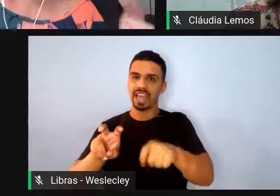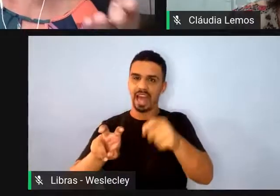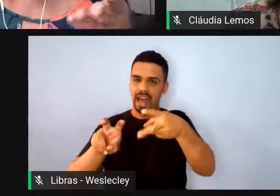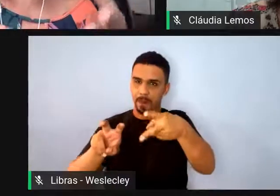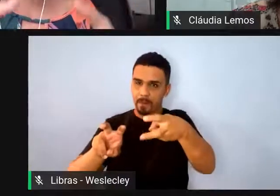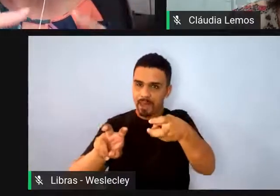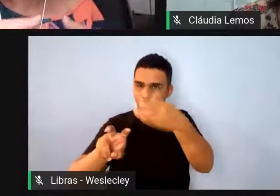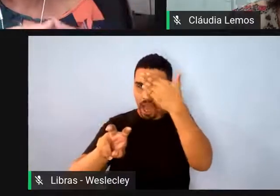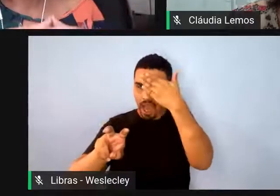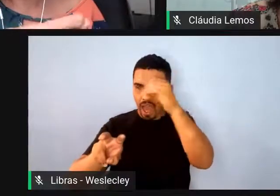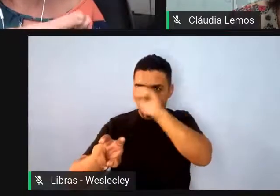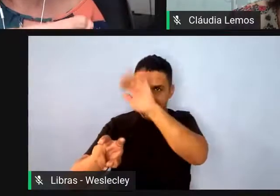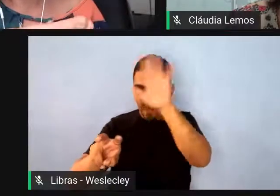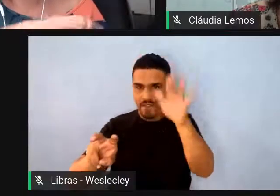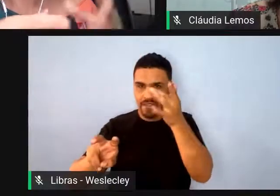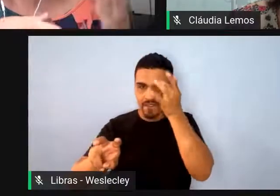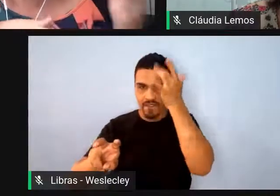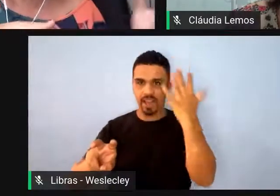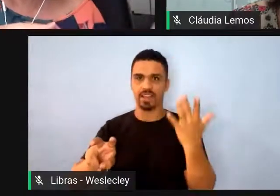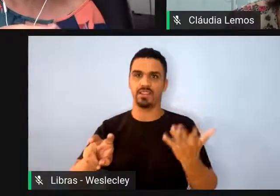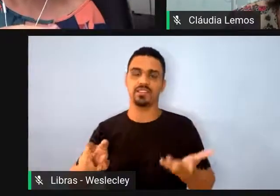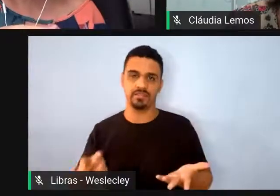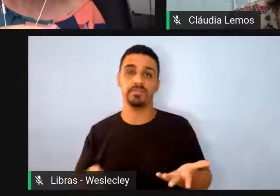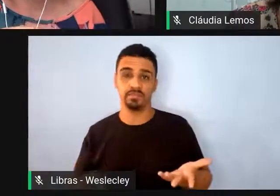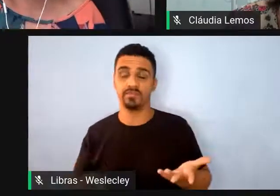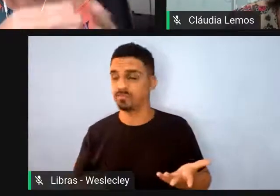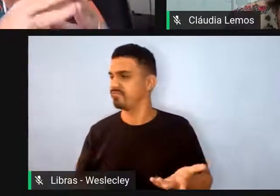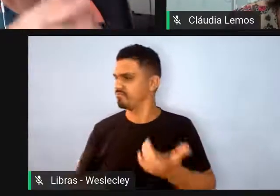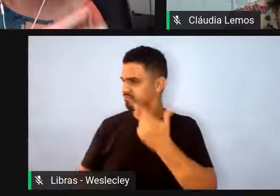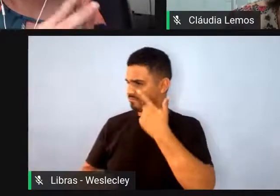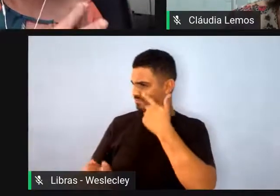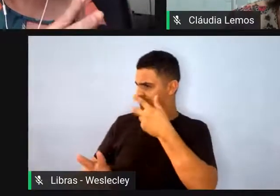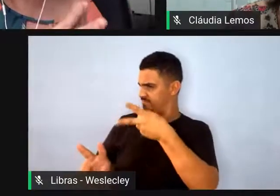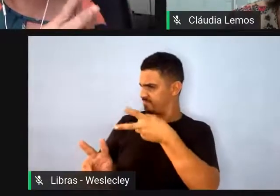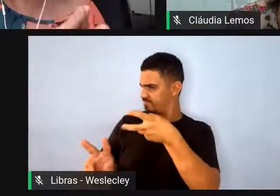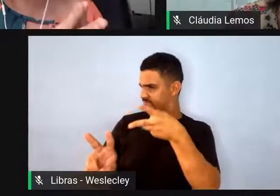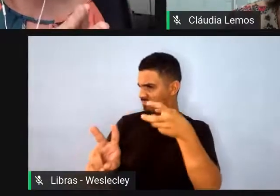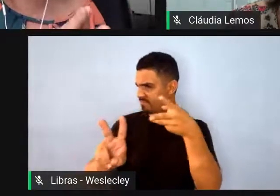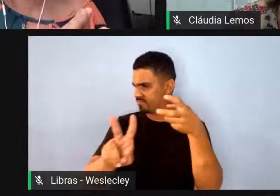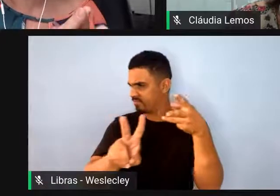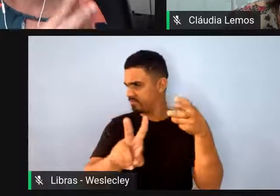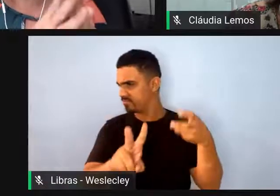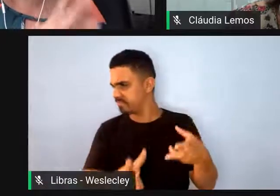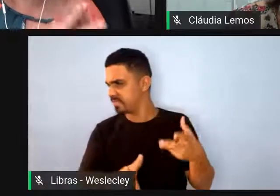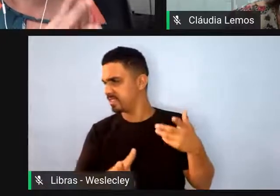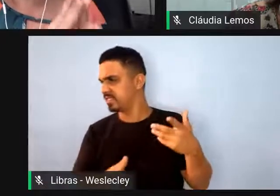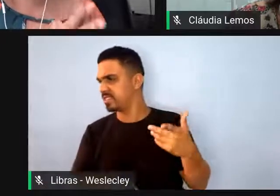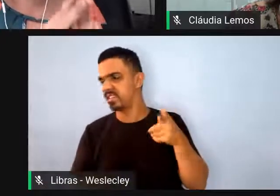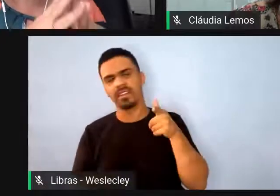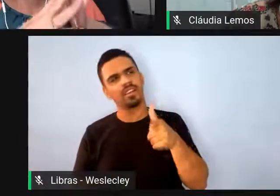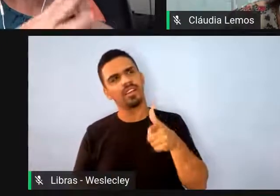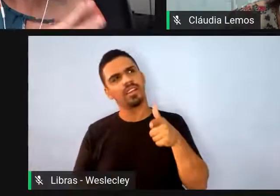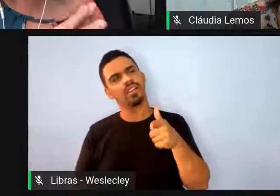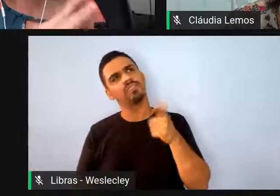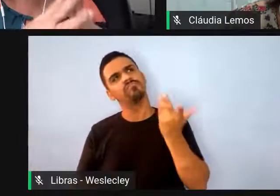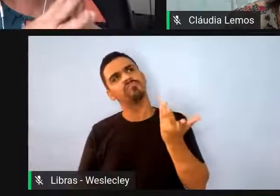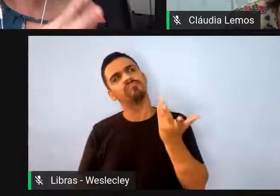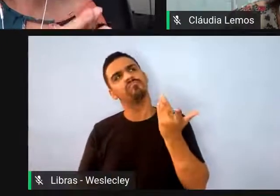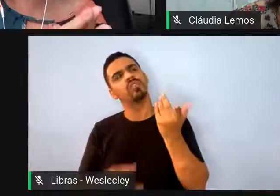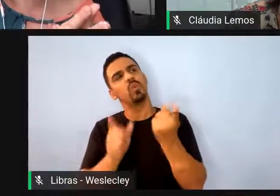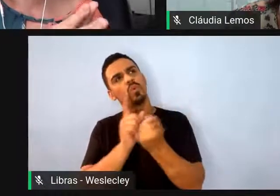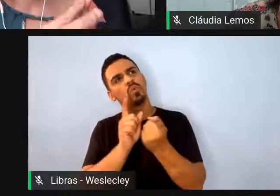aí, eu também cheguei à conclusão de que isso também é variável, isso só é verificado nos parlamentos em que há